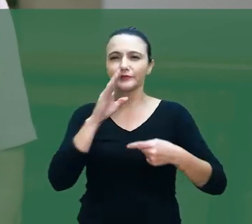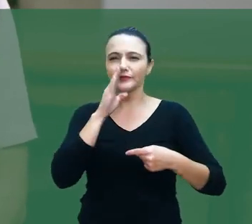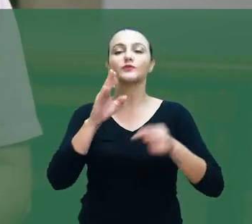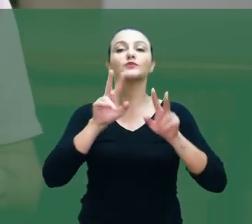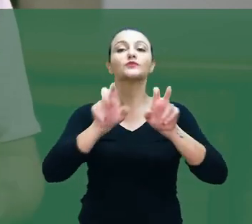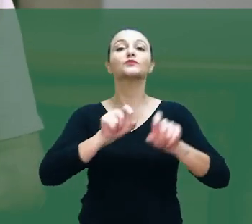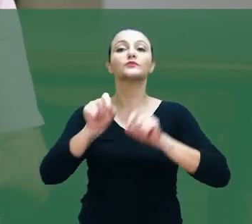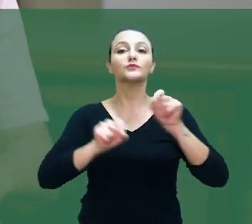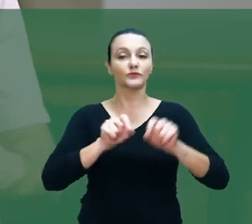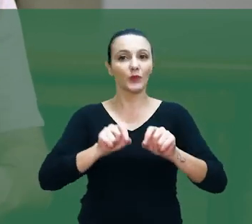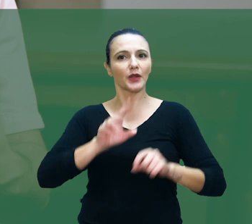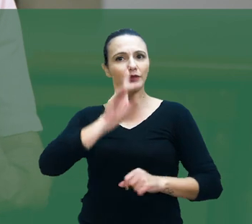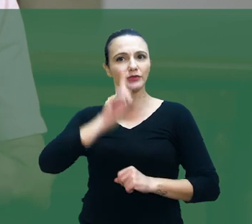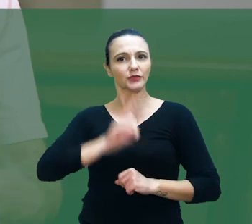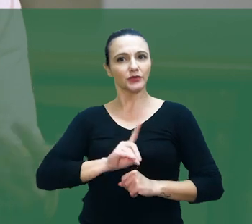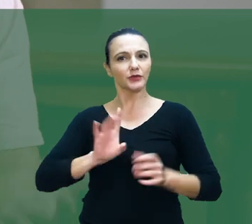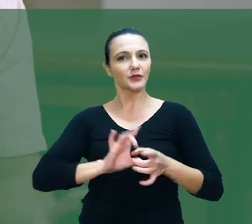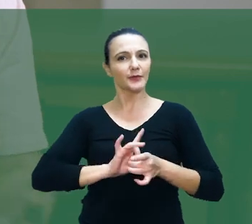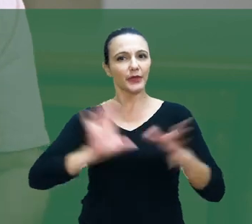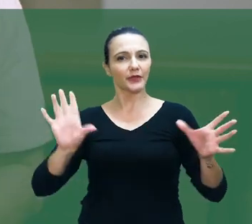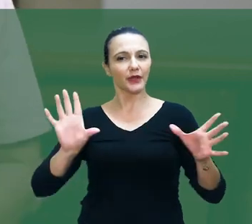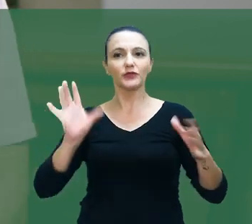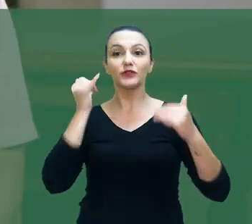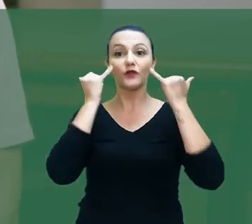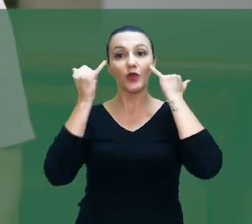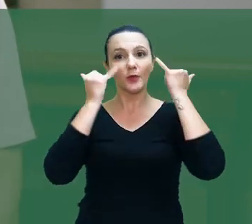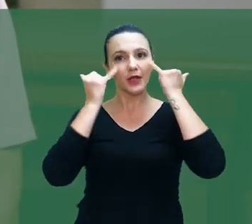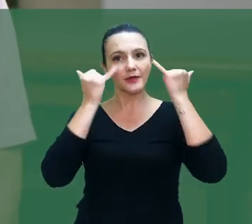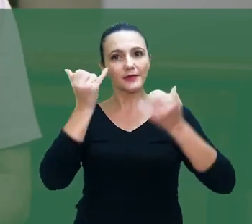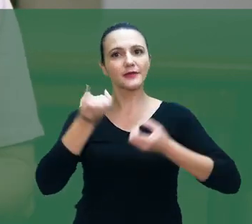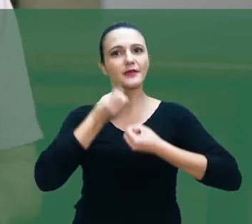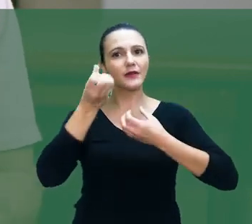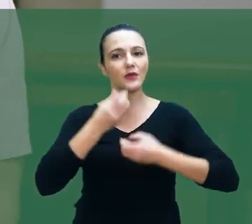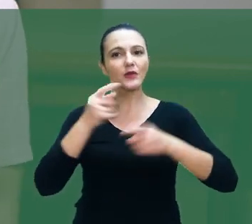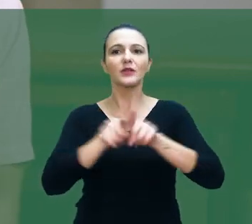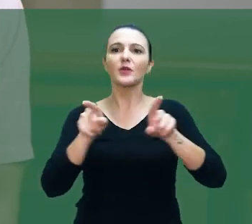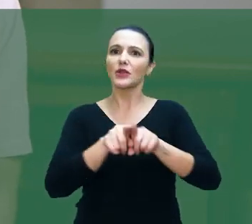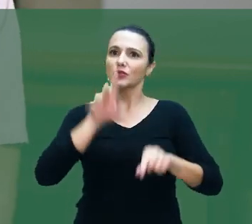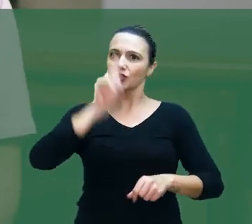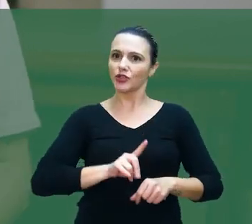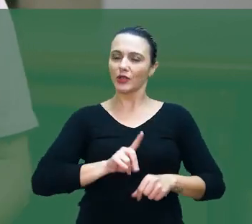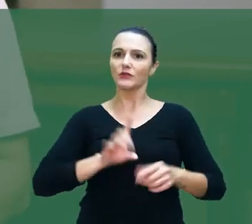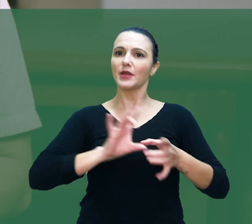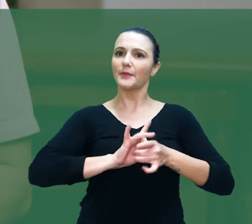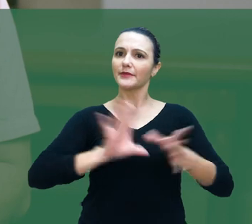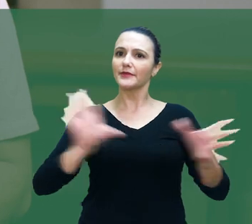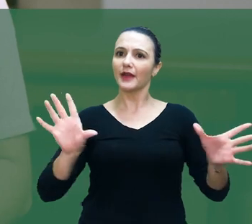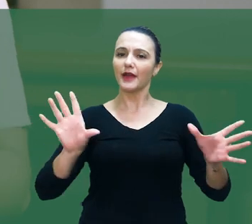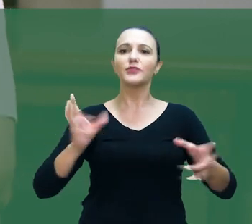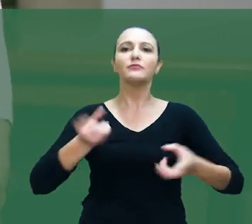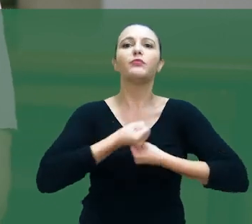questão do direito à liberdade de informação e principalmente o direito à liberdade de expressão. Então será que se a